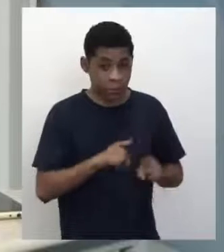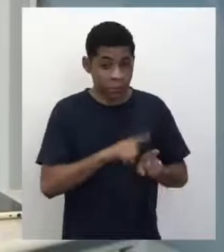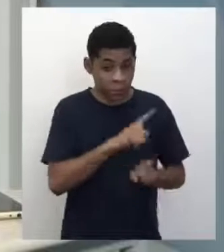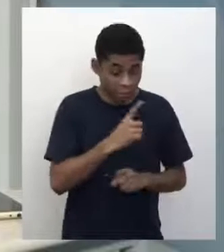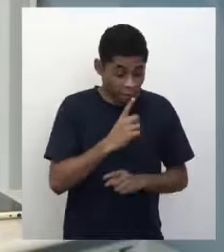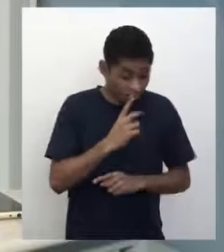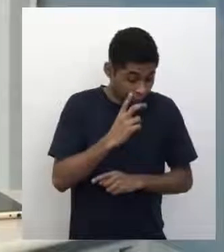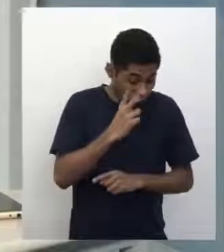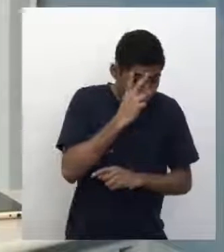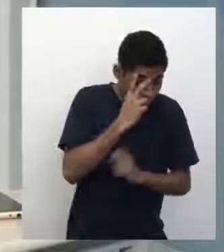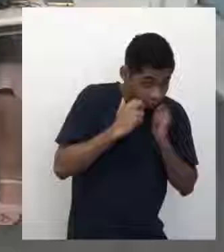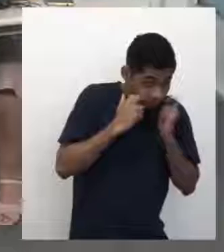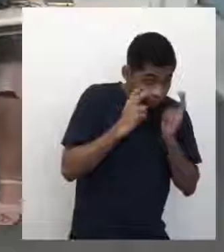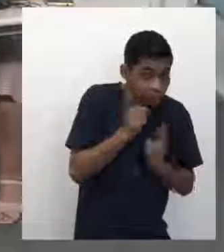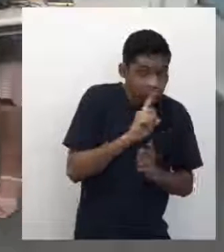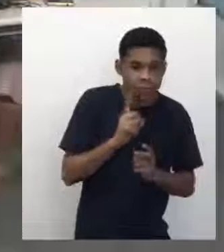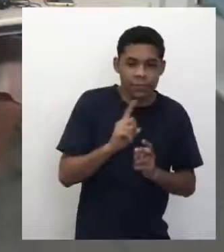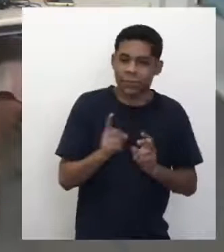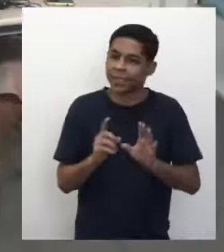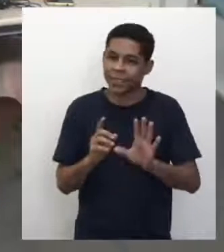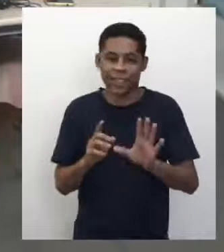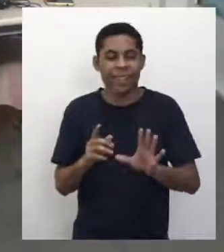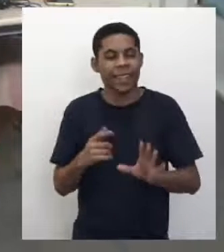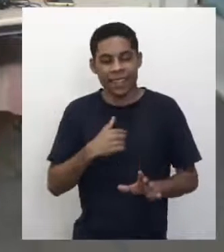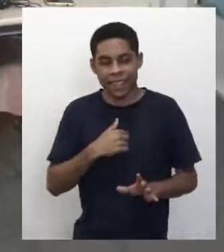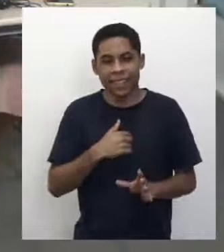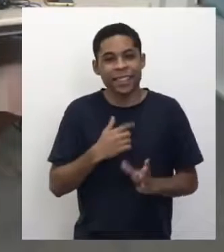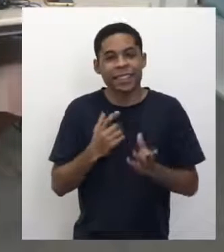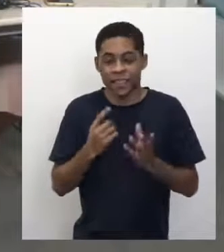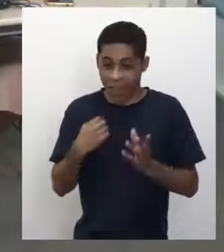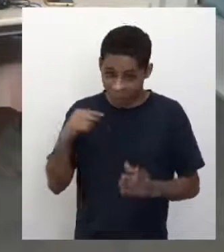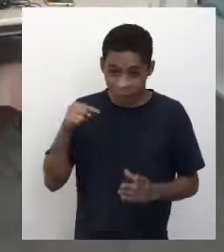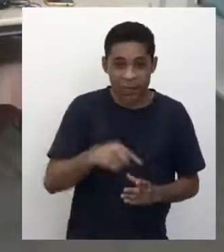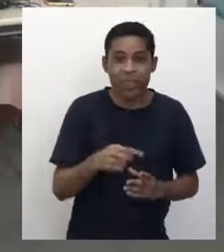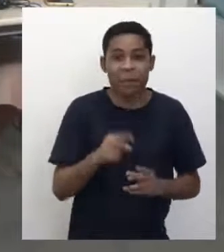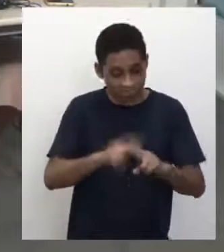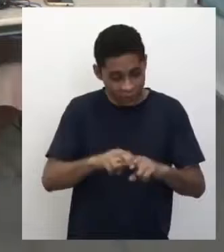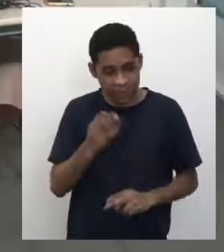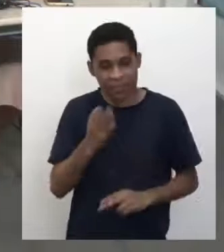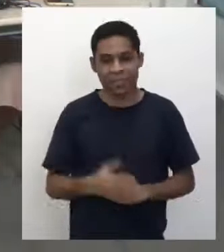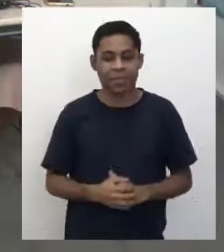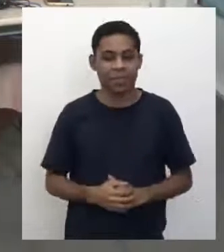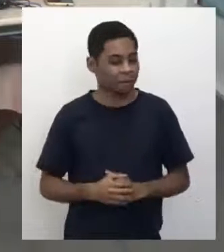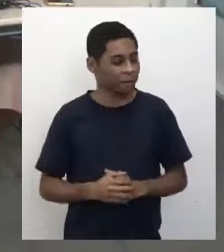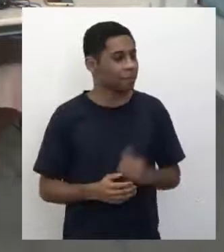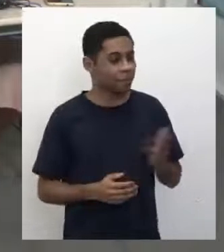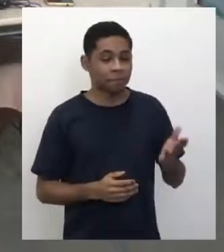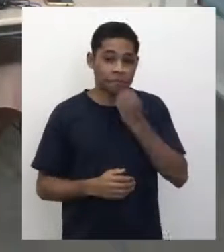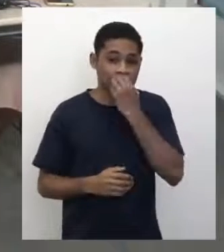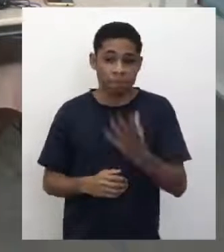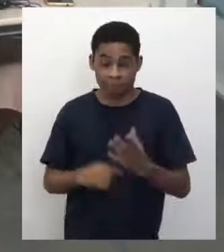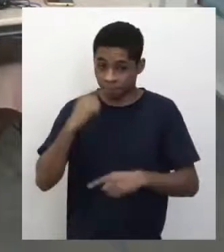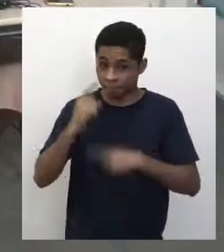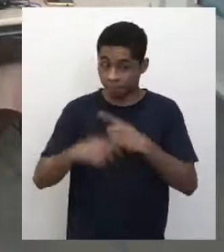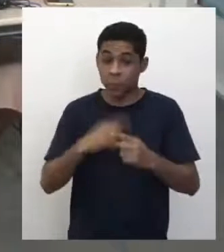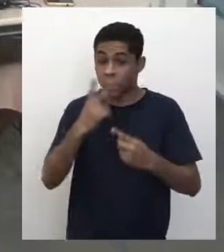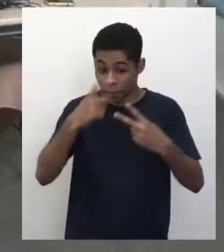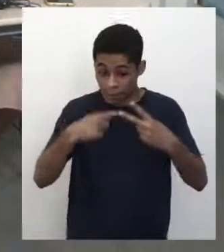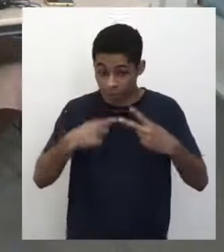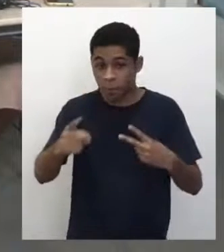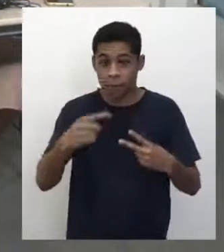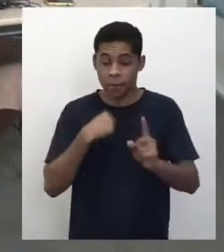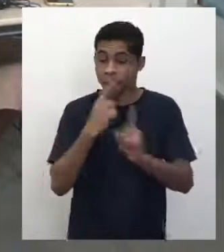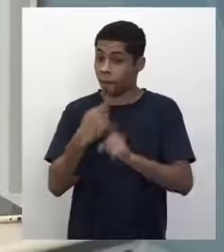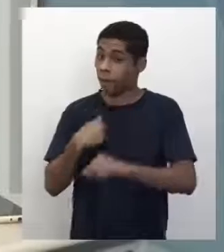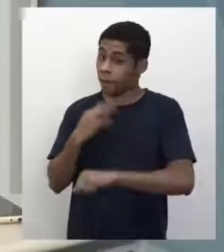mico. Não, pagar mico é a minha especialidade. Eu estou aqui para isso. Muito obrigado. Então, turma, a gente se vê daqui a 2 semanas que eu vou